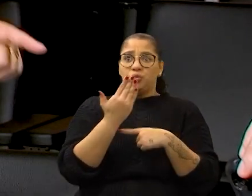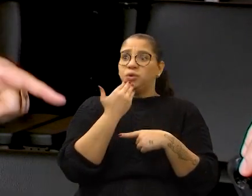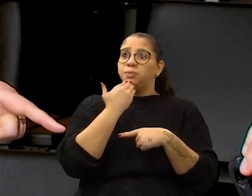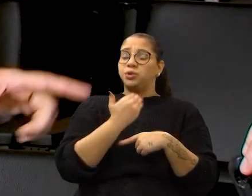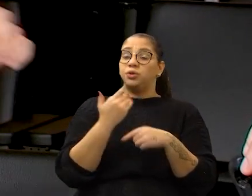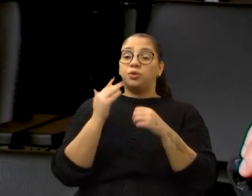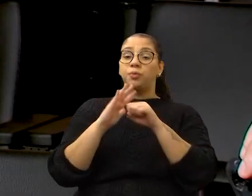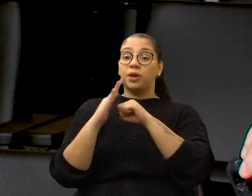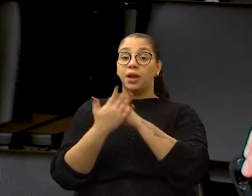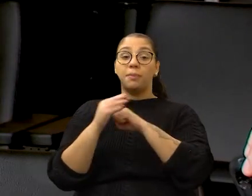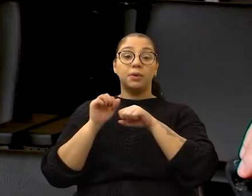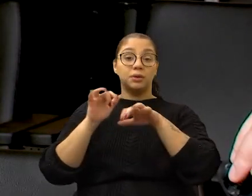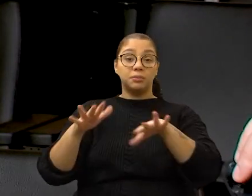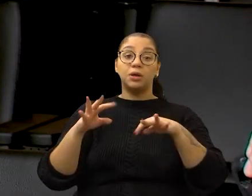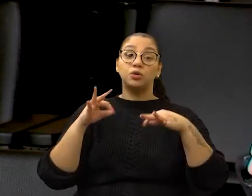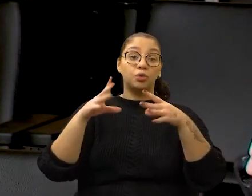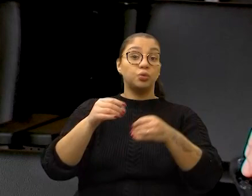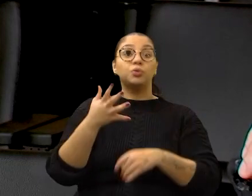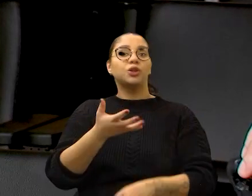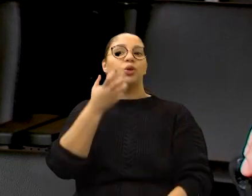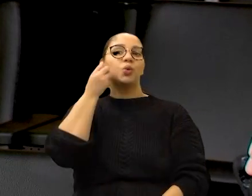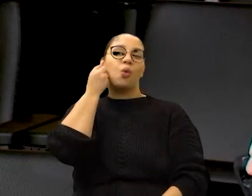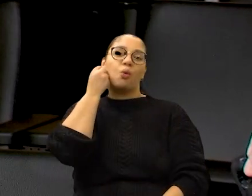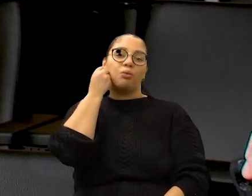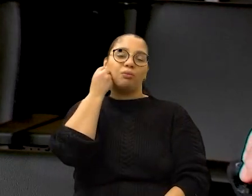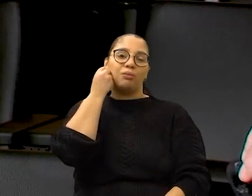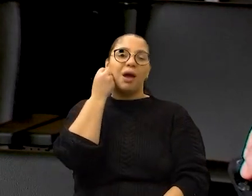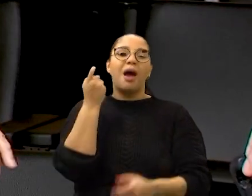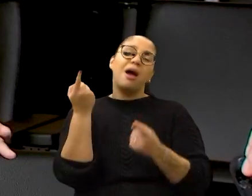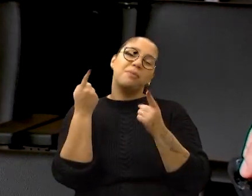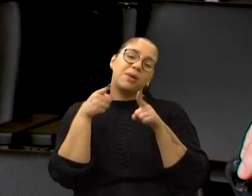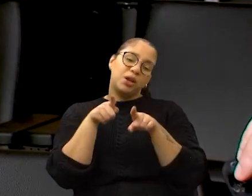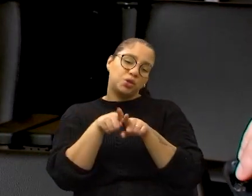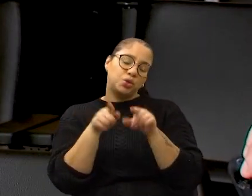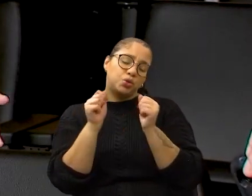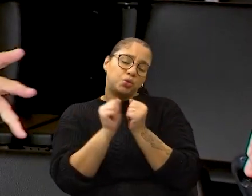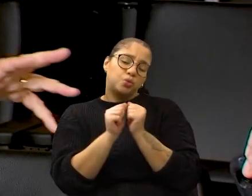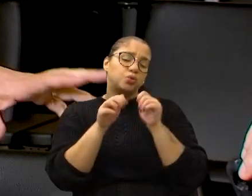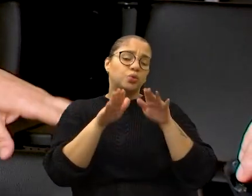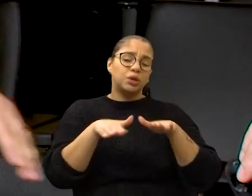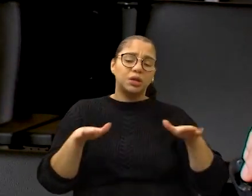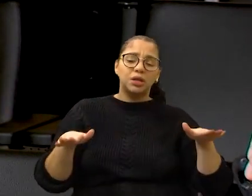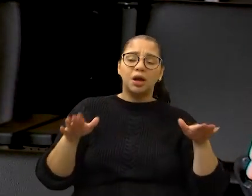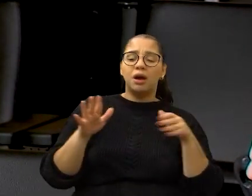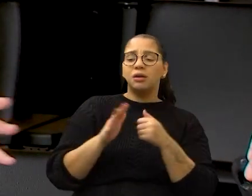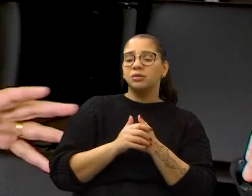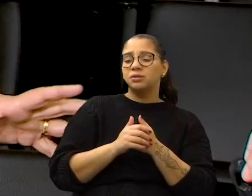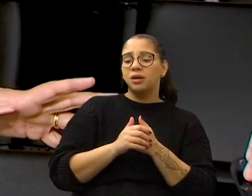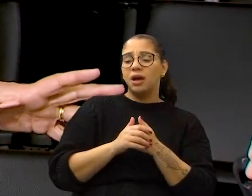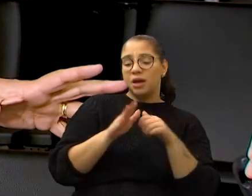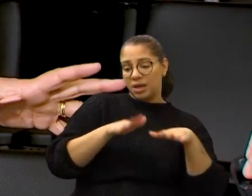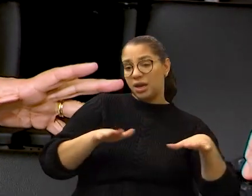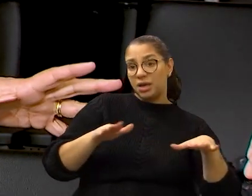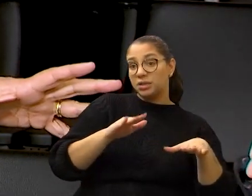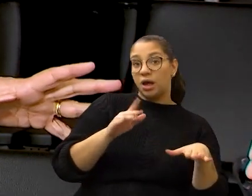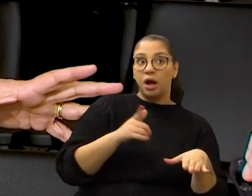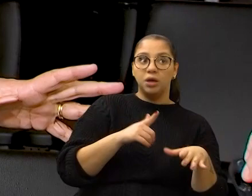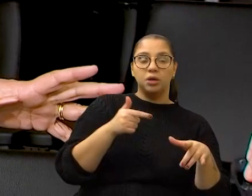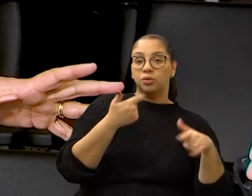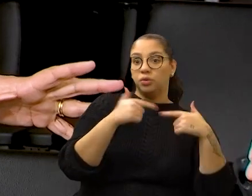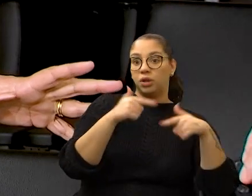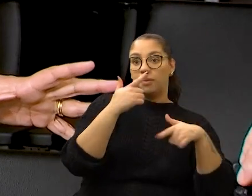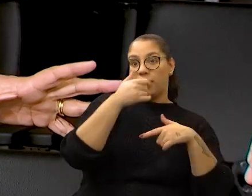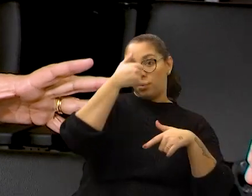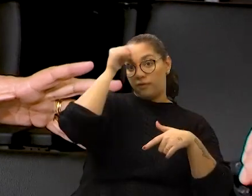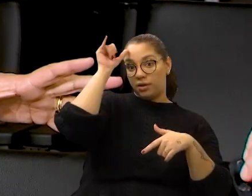na época da pandemia todo mundo pegou bichinho para fazer companhia para criança, acho que para criança não dá trabalho,